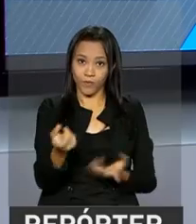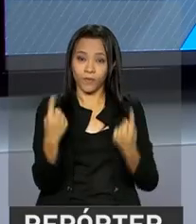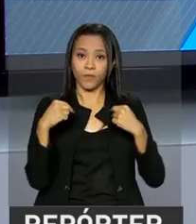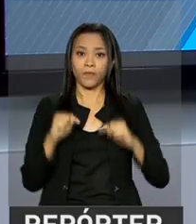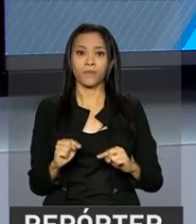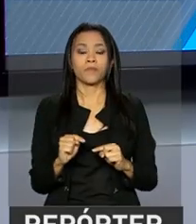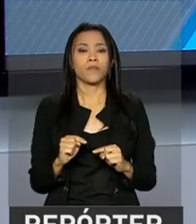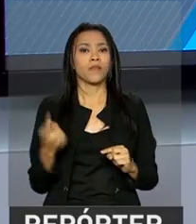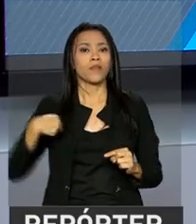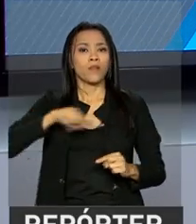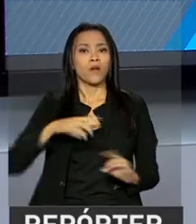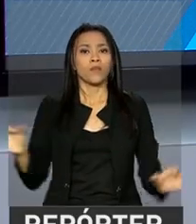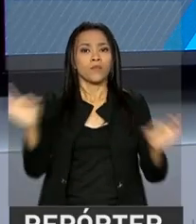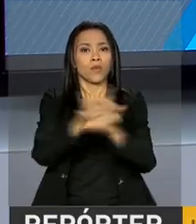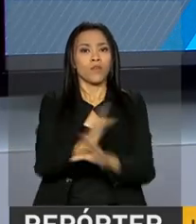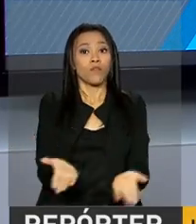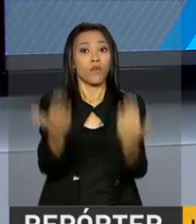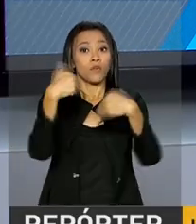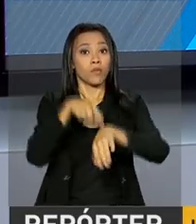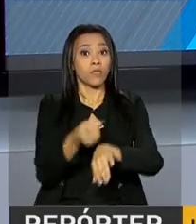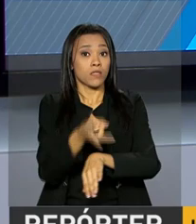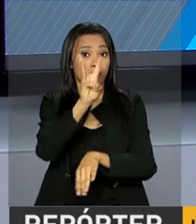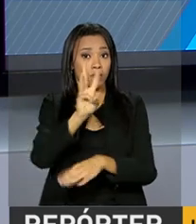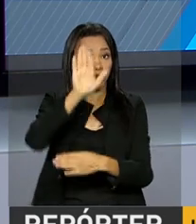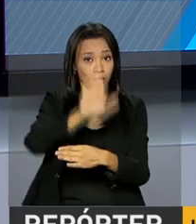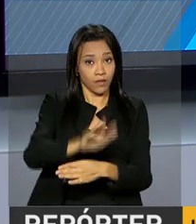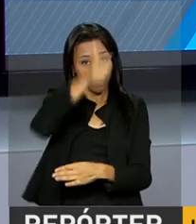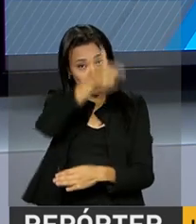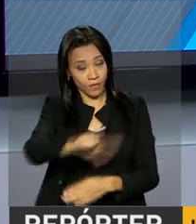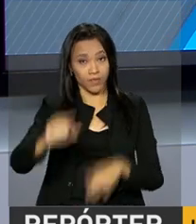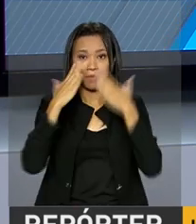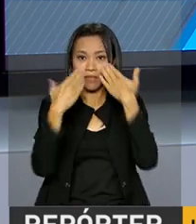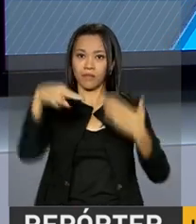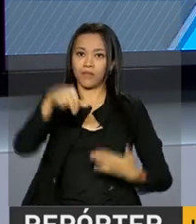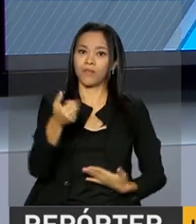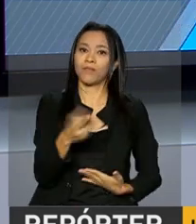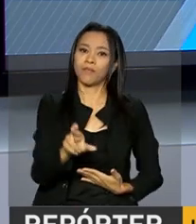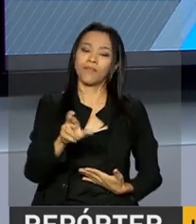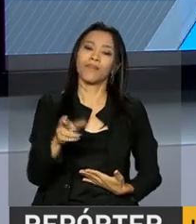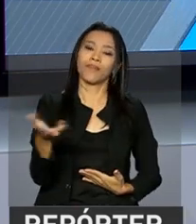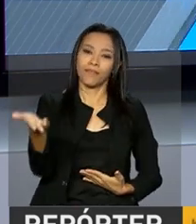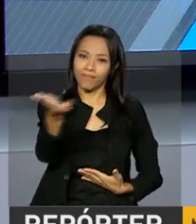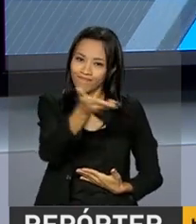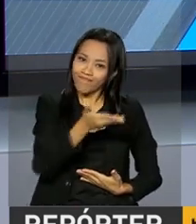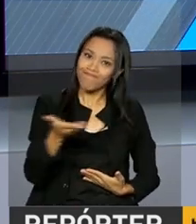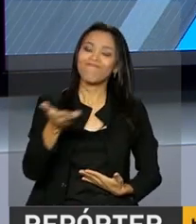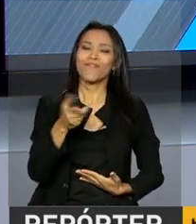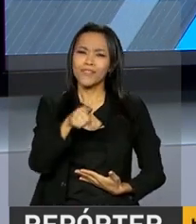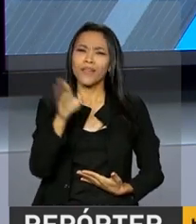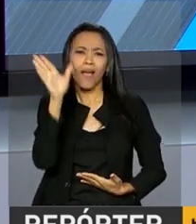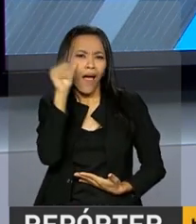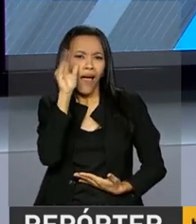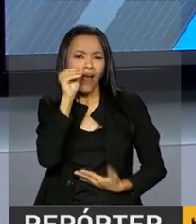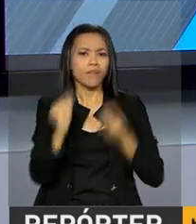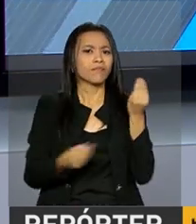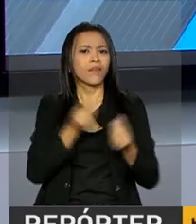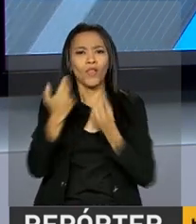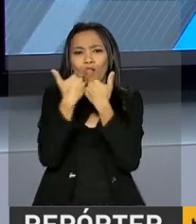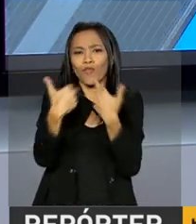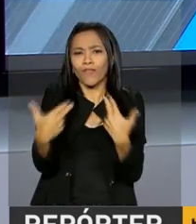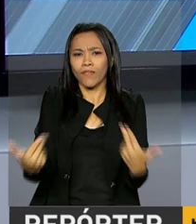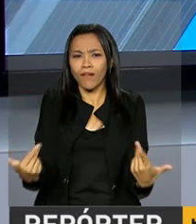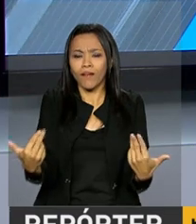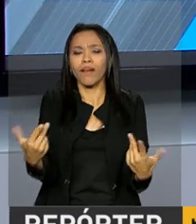Saúde. E nós ficamos por aqui. Voltamos às 3 da tarde na próxima edição do Repórter NBR. Você pode acompanhar também as